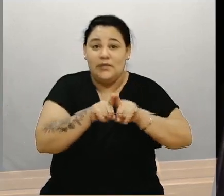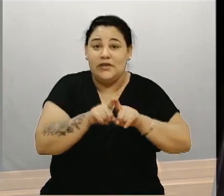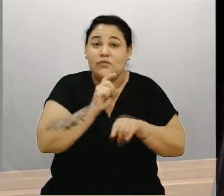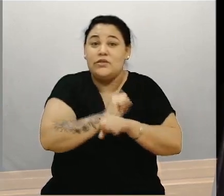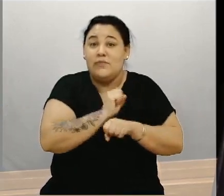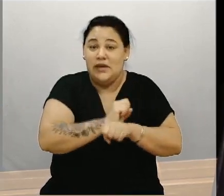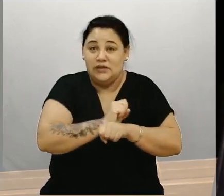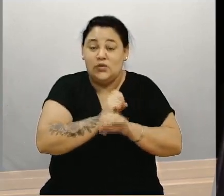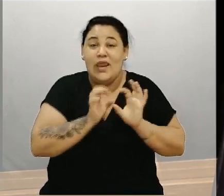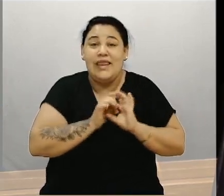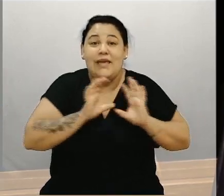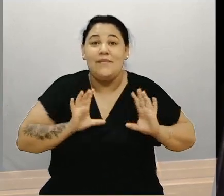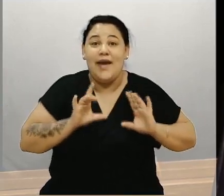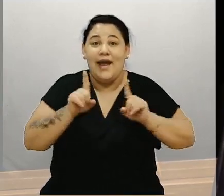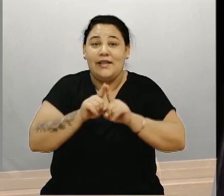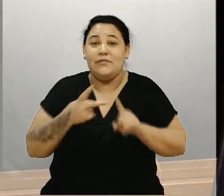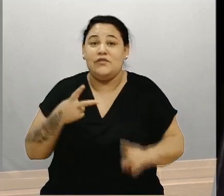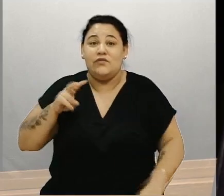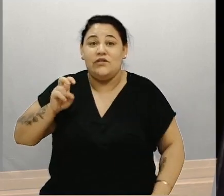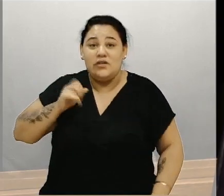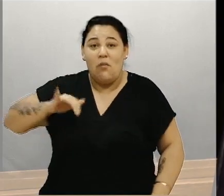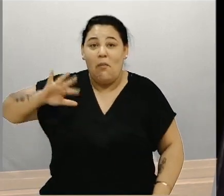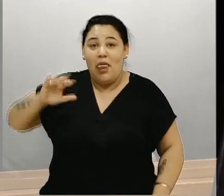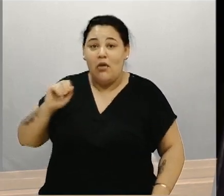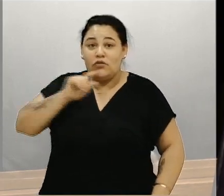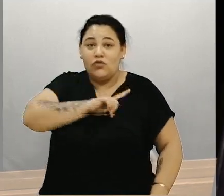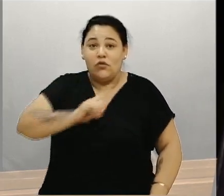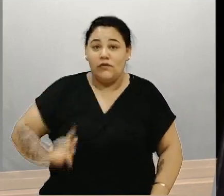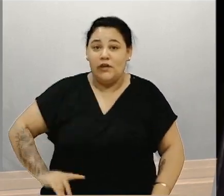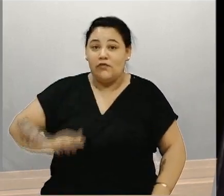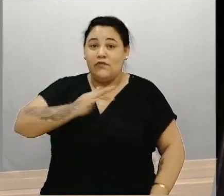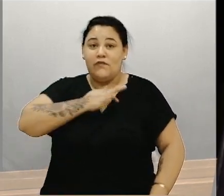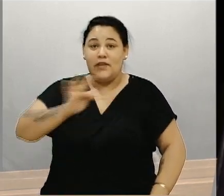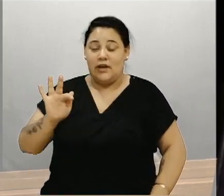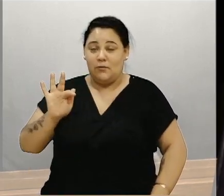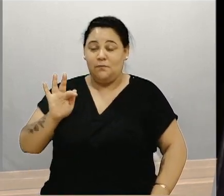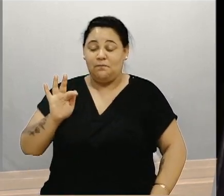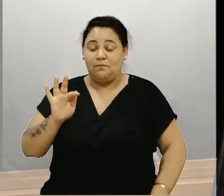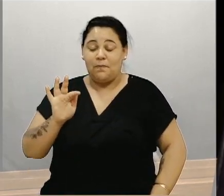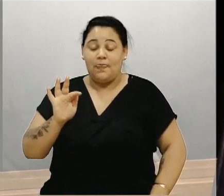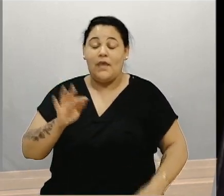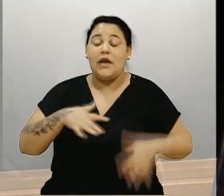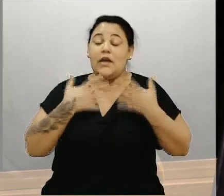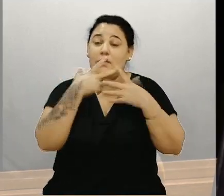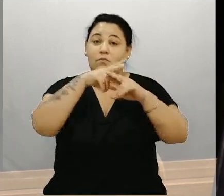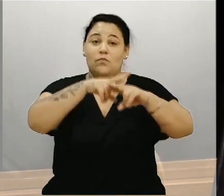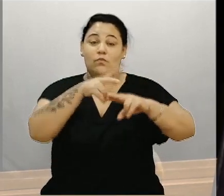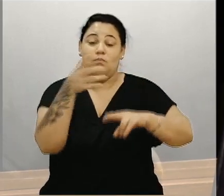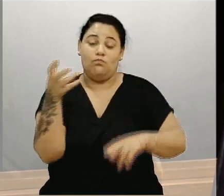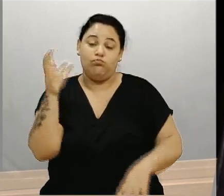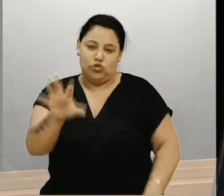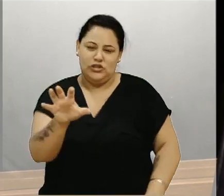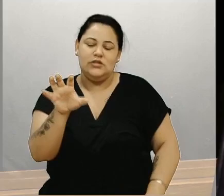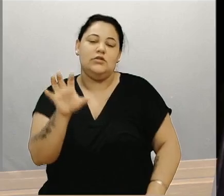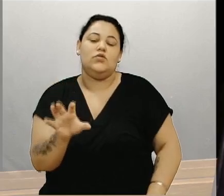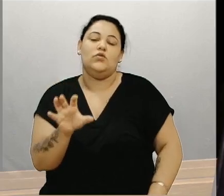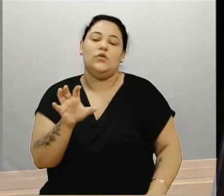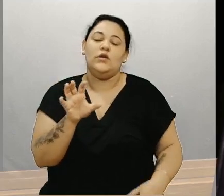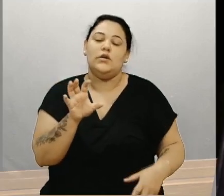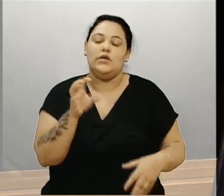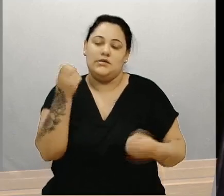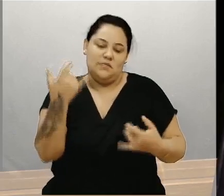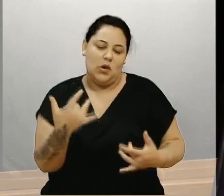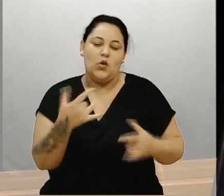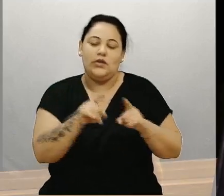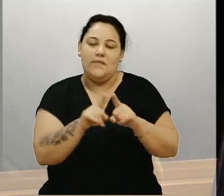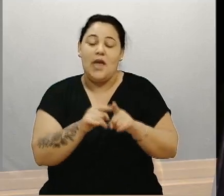aguardado a liberação desses 25 milhões no governo federal. E nesse sentido, ele disse ontem